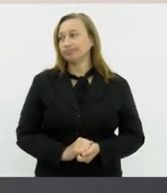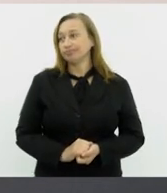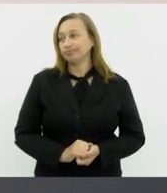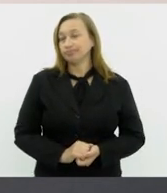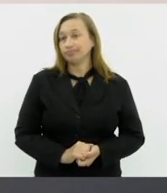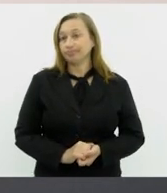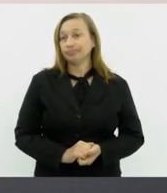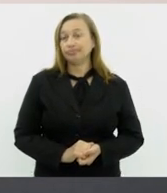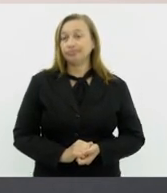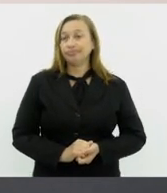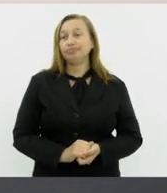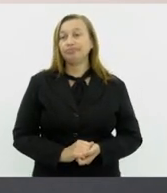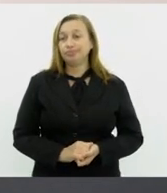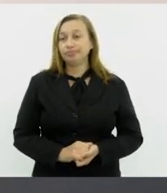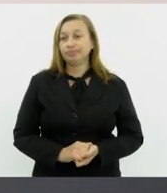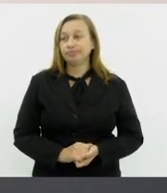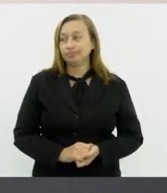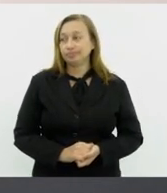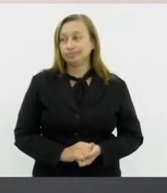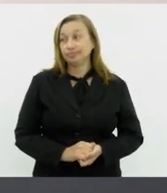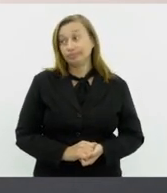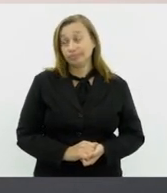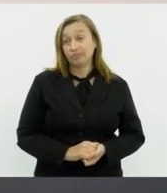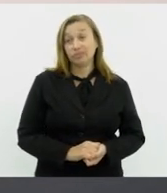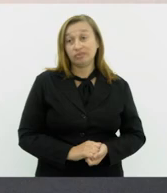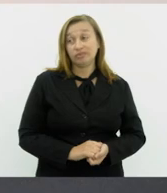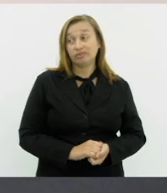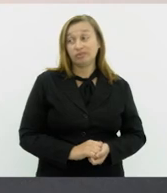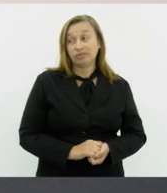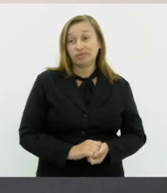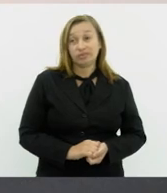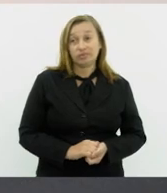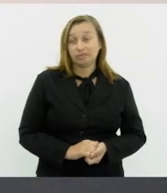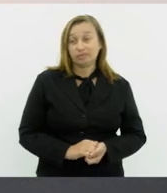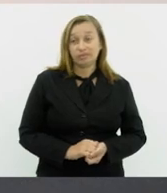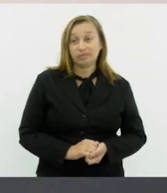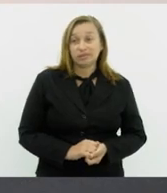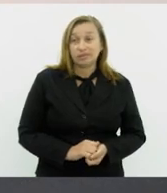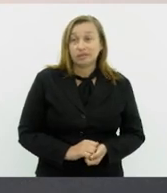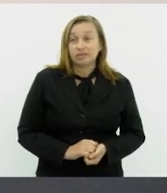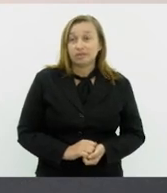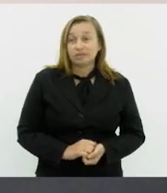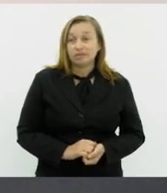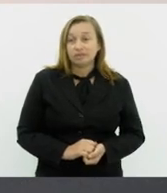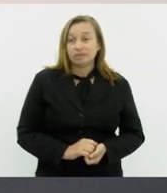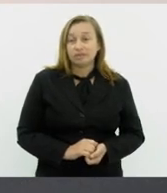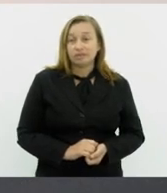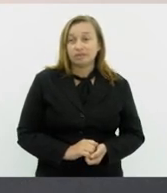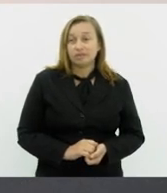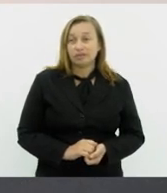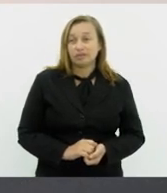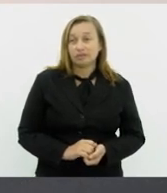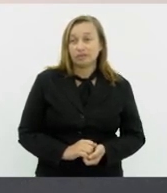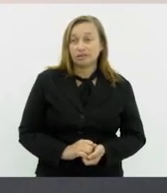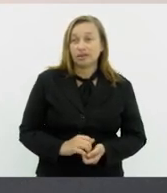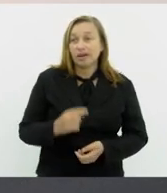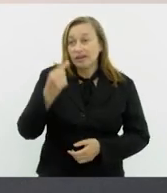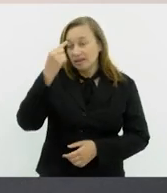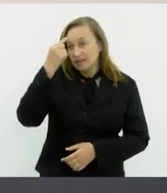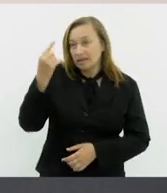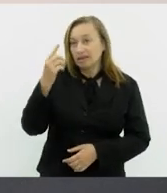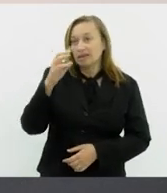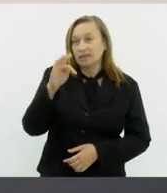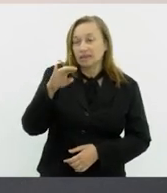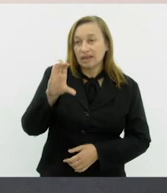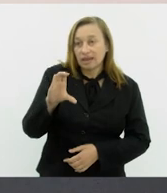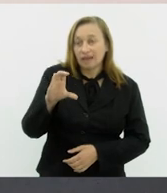Só para reforçar a posição nossa de que a ideia do TAC, que eu acho linda, eu acho